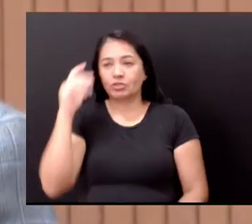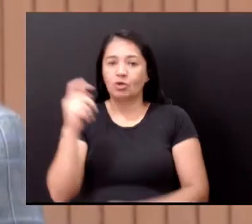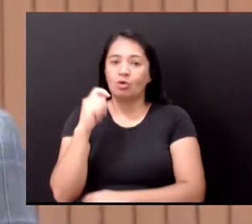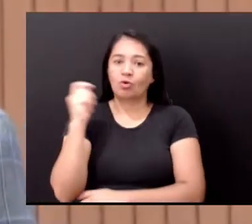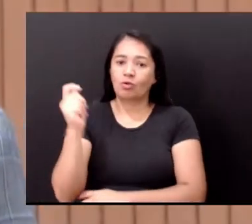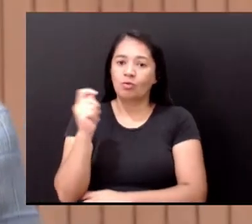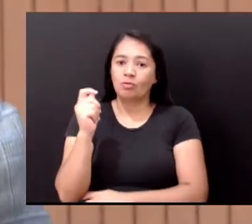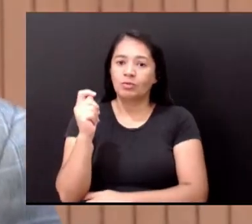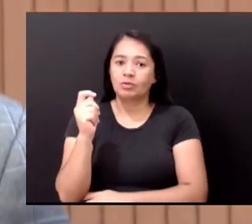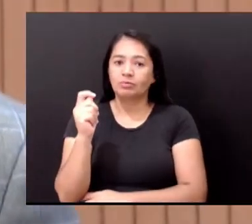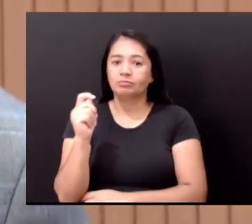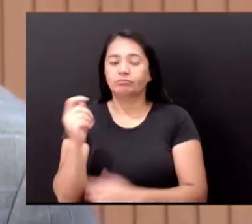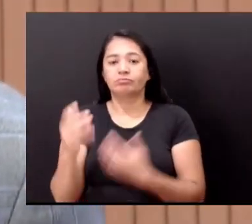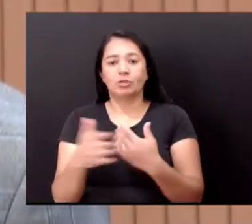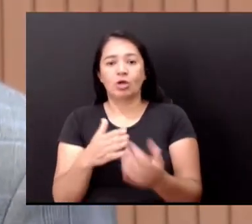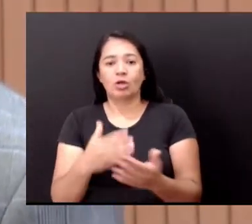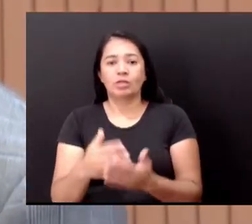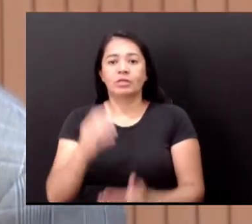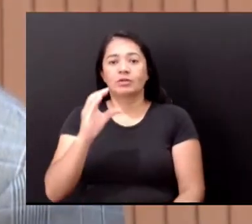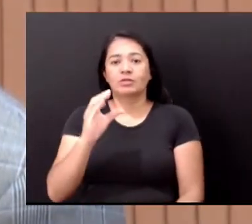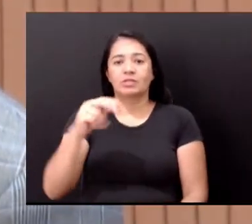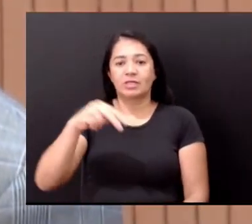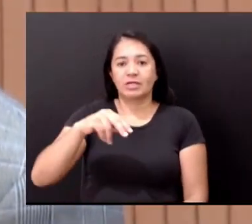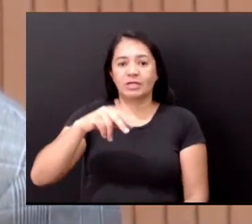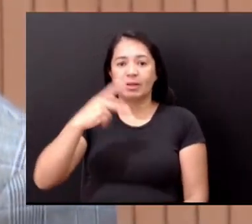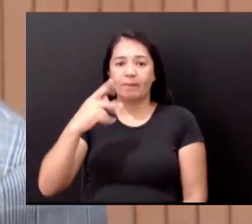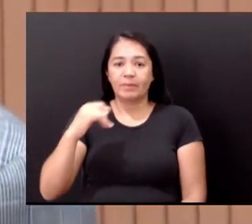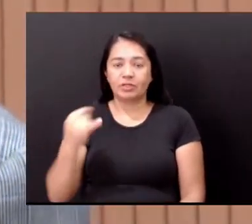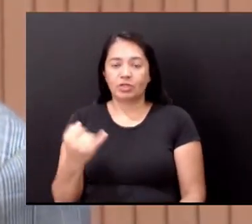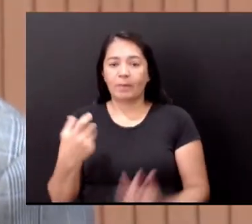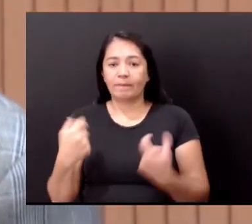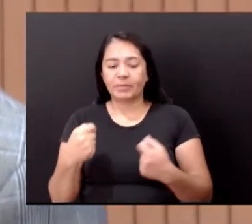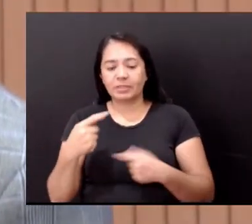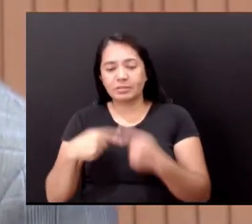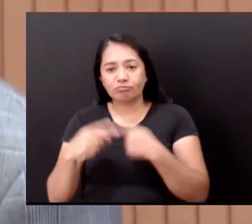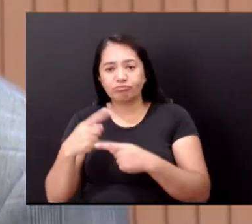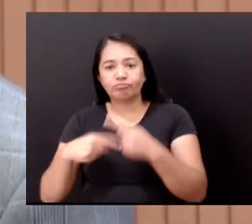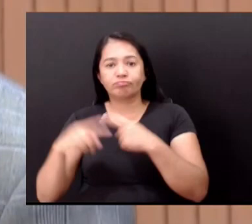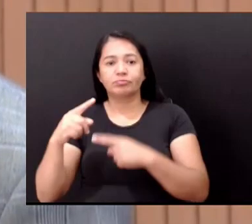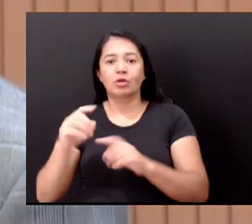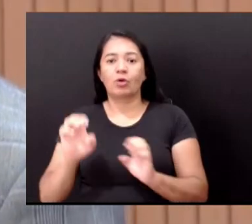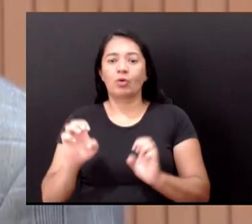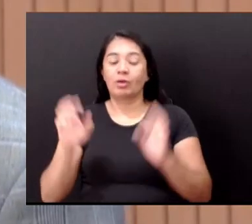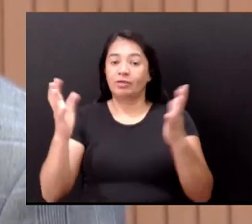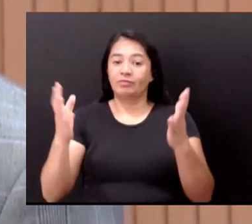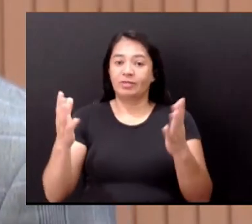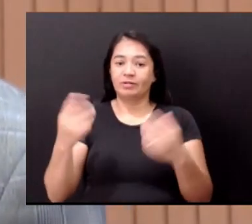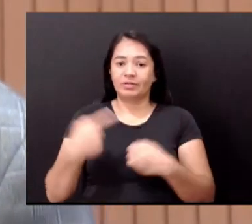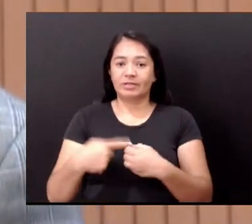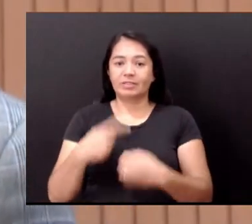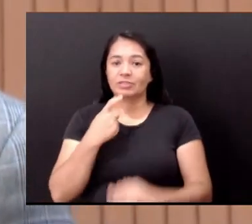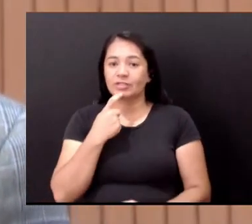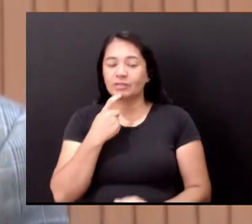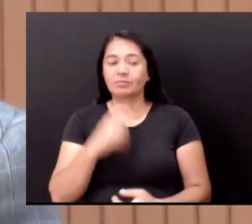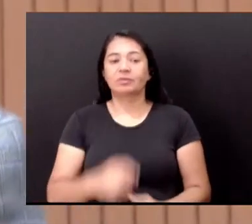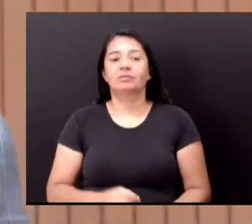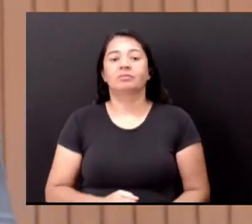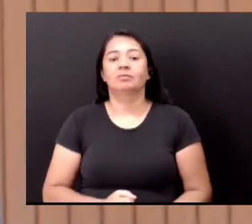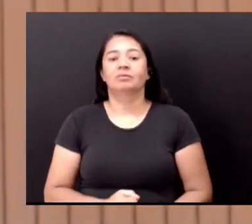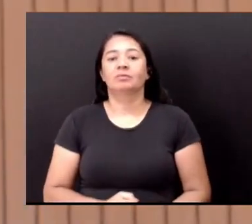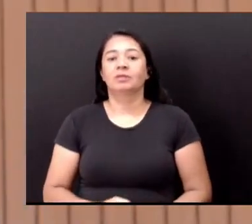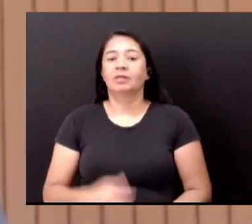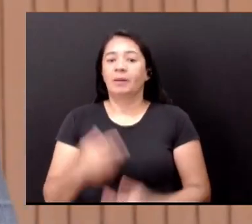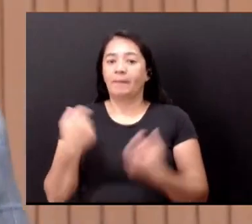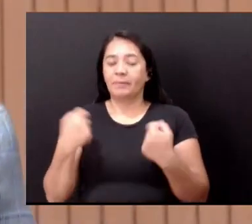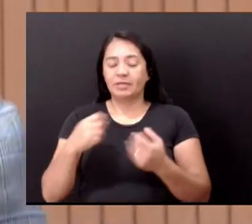alguém que tem um CNPJ social, precisa desenvolver um evento na cidade de Campinas, ele tem que entrar com esse pedido de alvará e